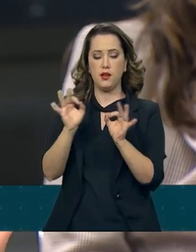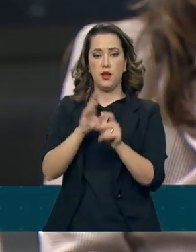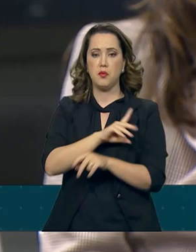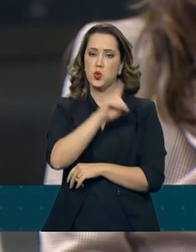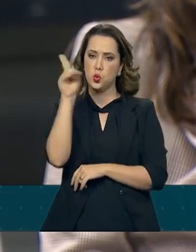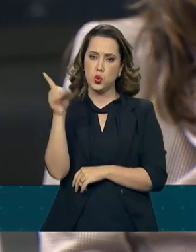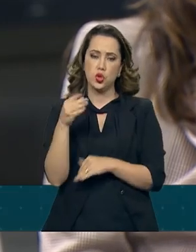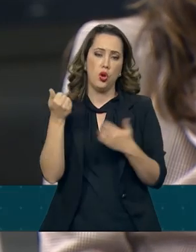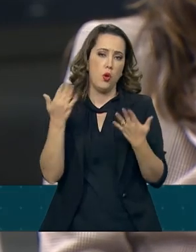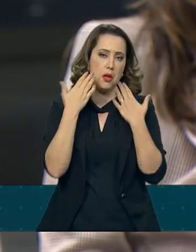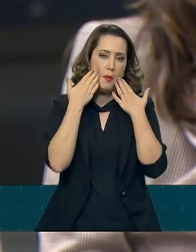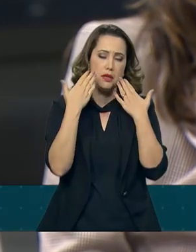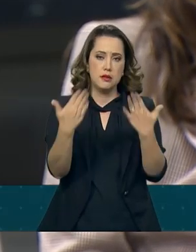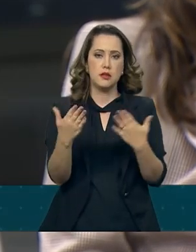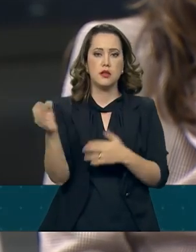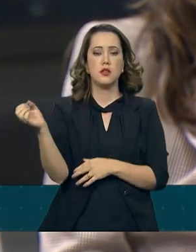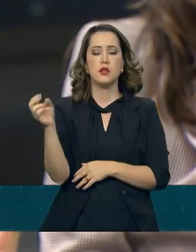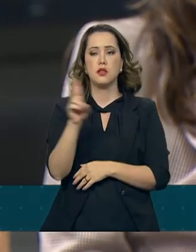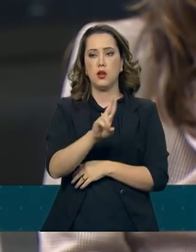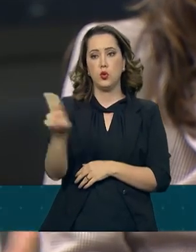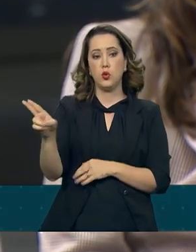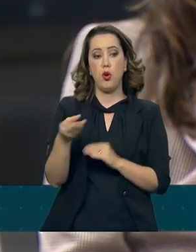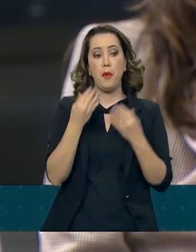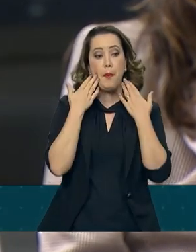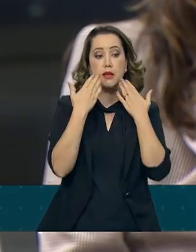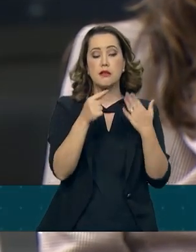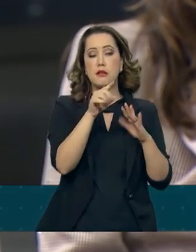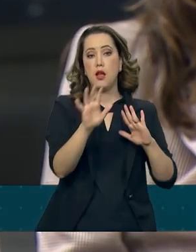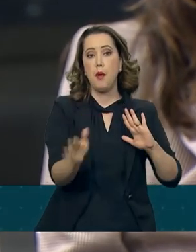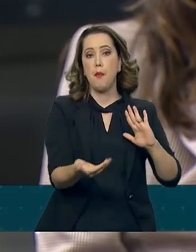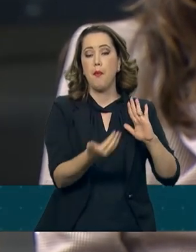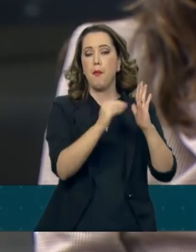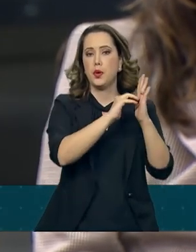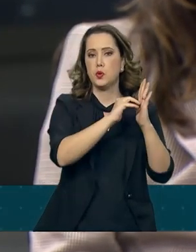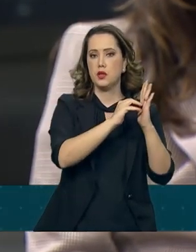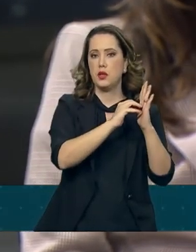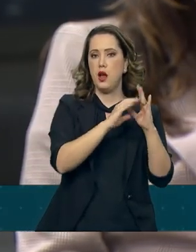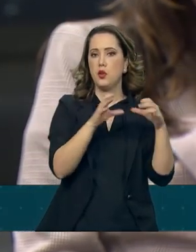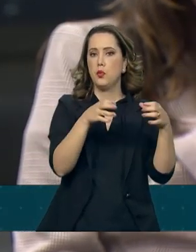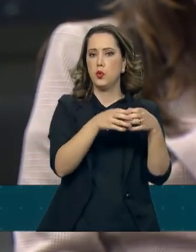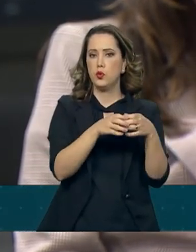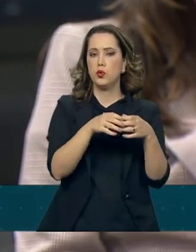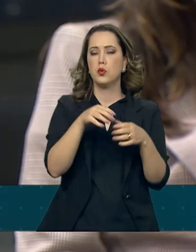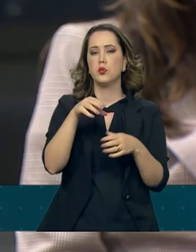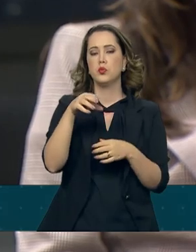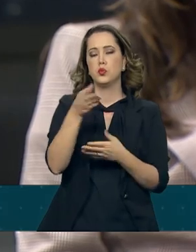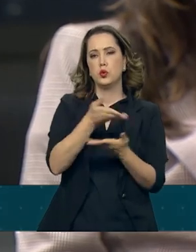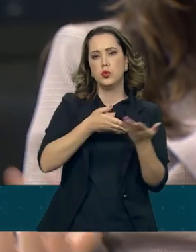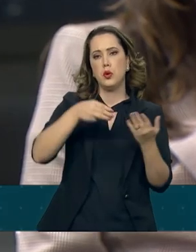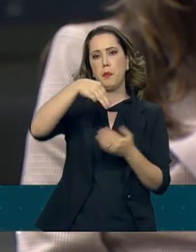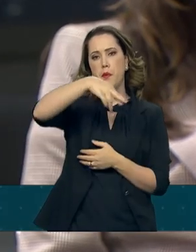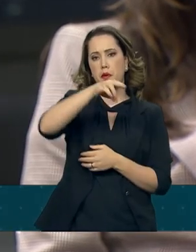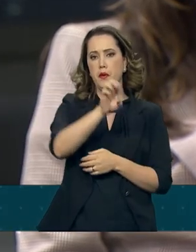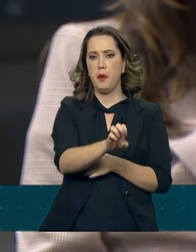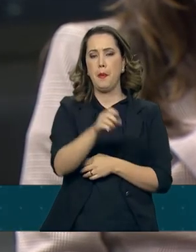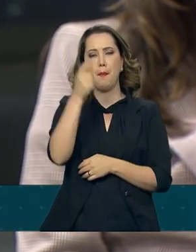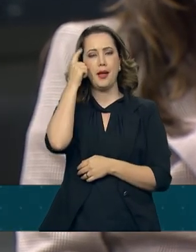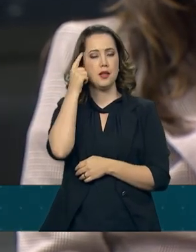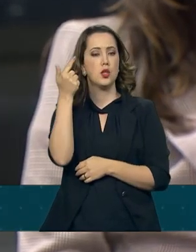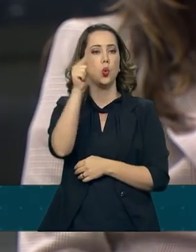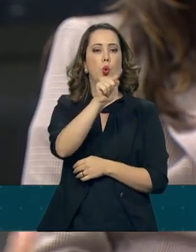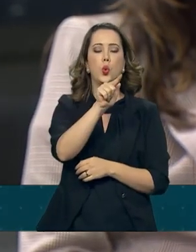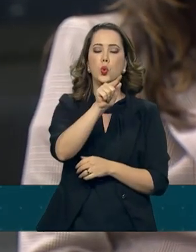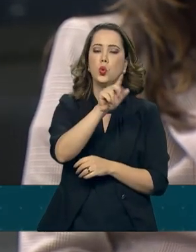de quando vai apresentar esse nome para o senado para a comissão de relações exteriores e ele pensa em outro nome caso